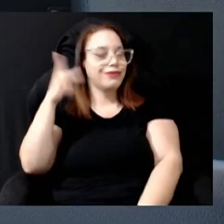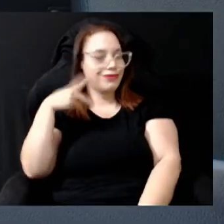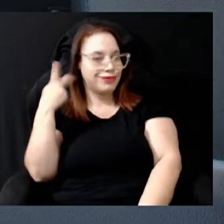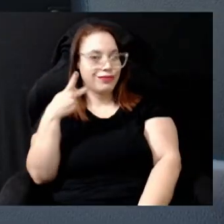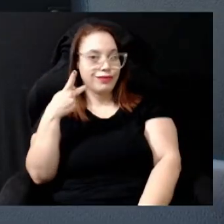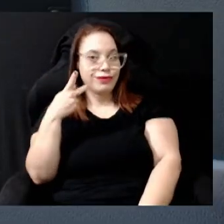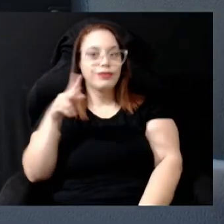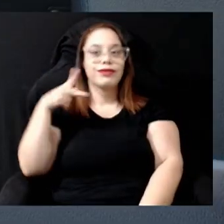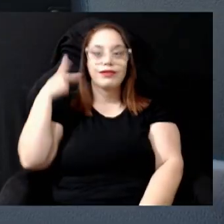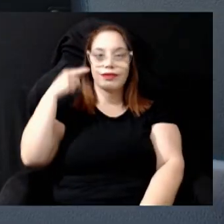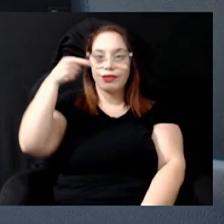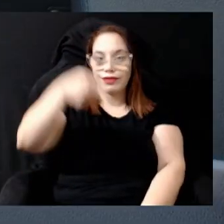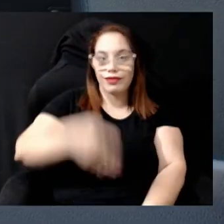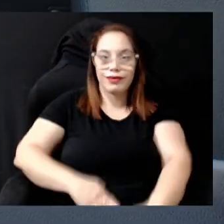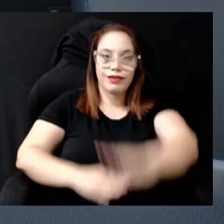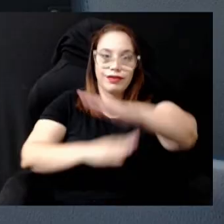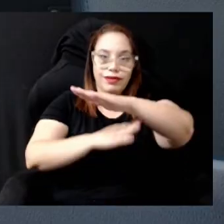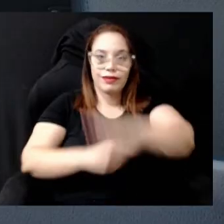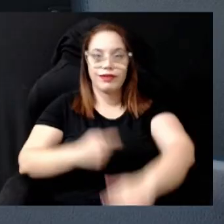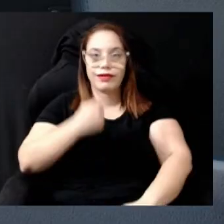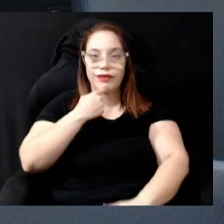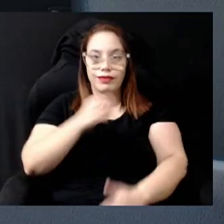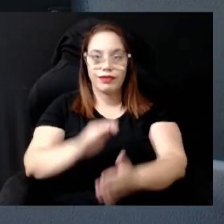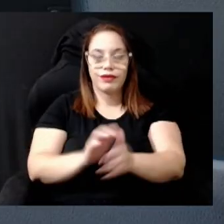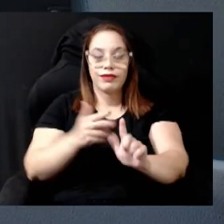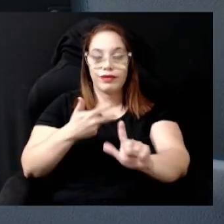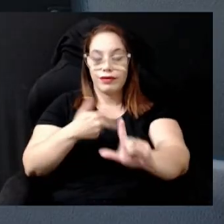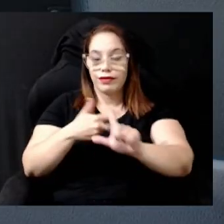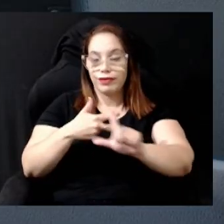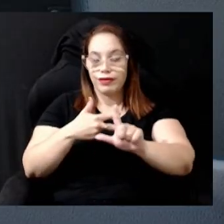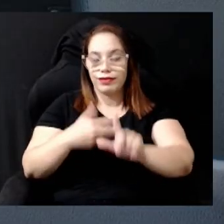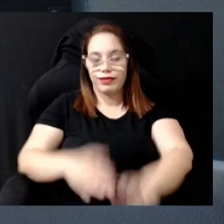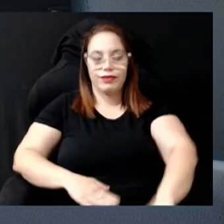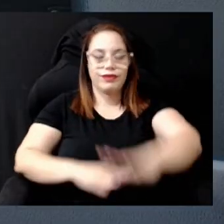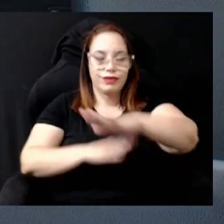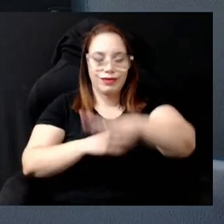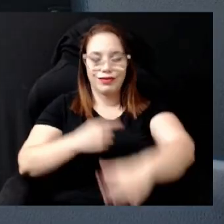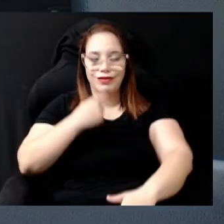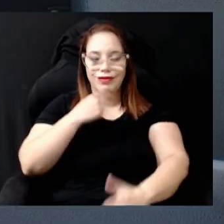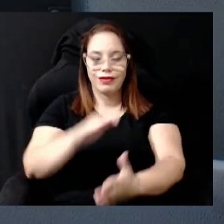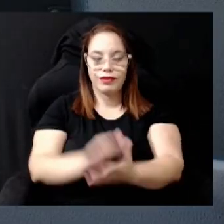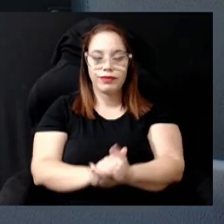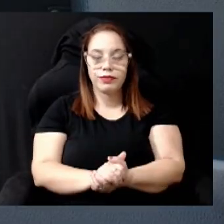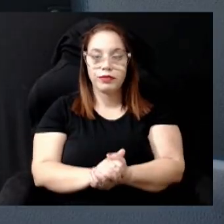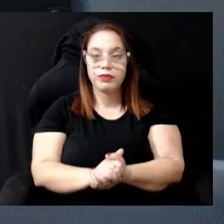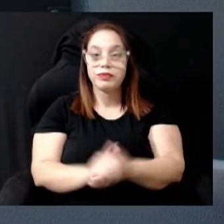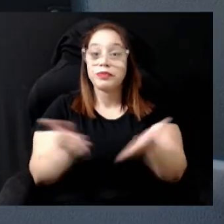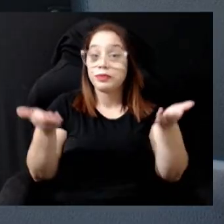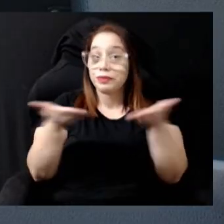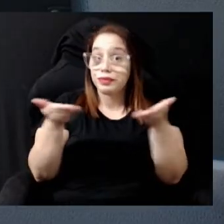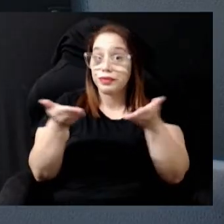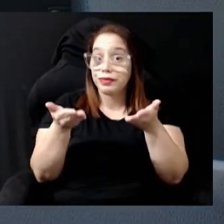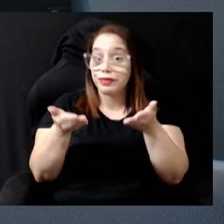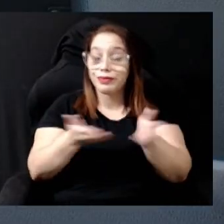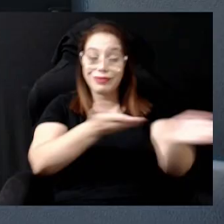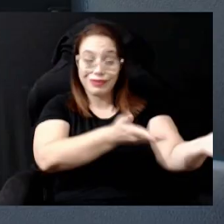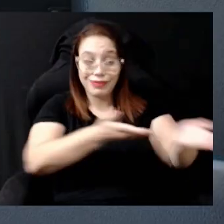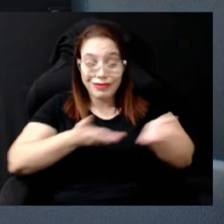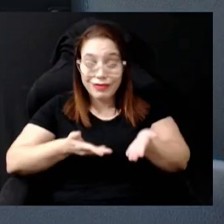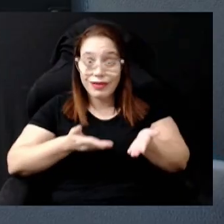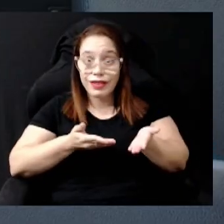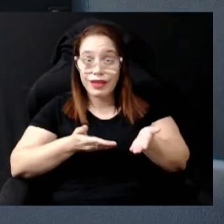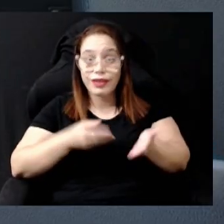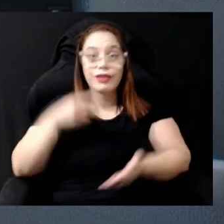parlamentares aqui da Casa de Leis, né, da Câmara Municipal de Campinas. E dessa vez, o nosso convidado é o